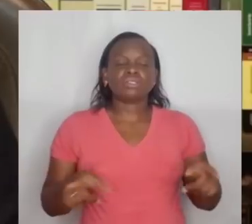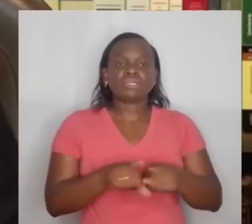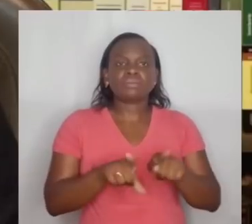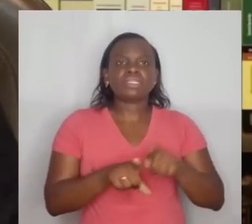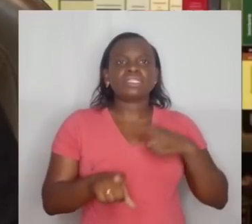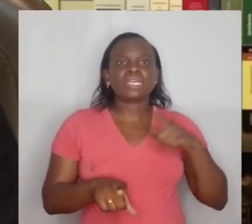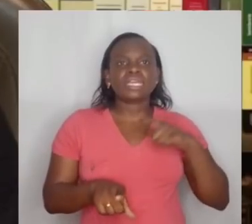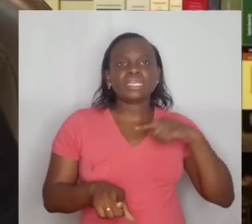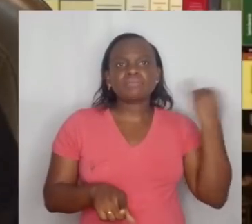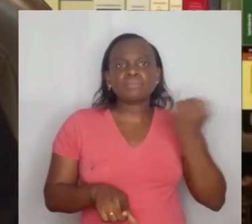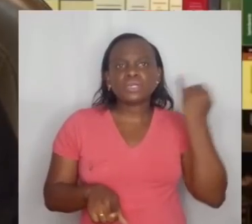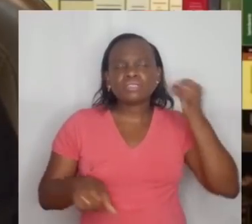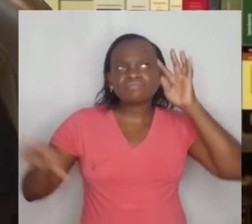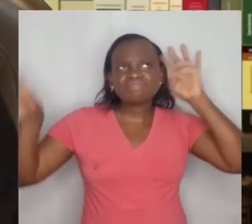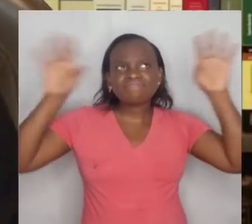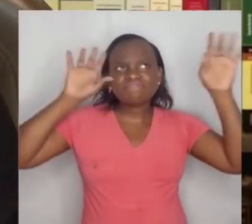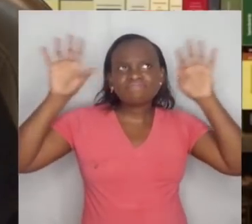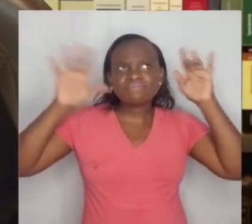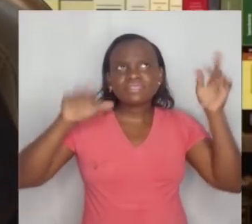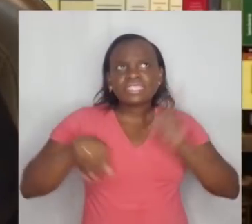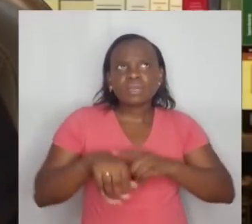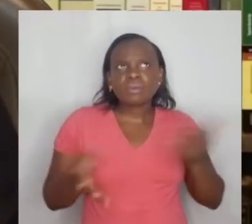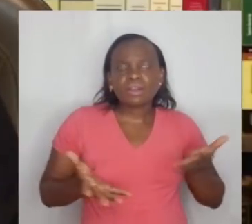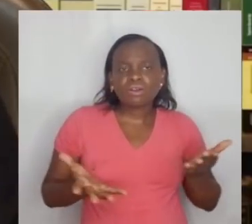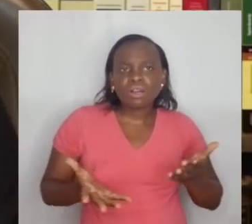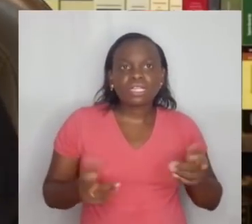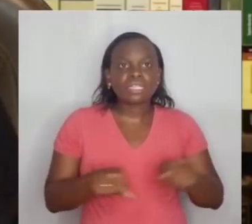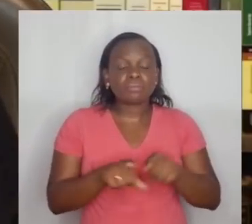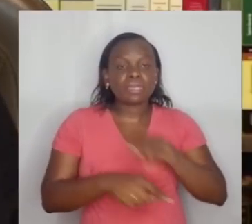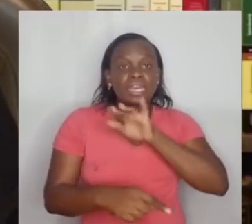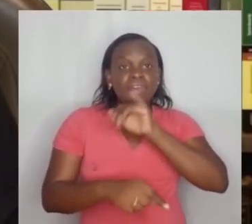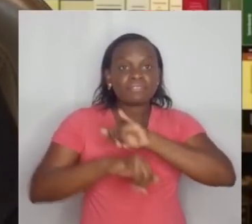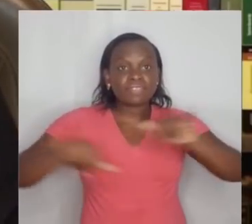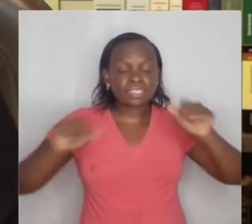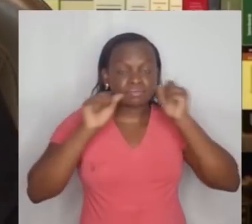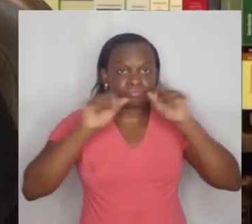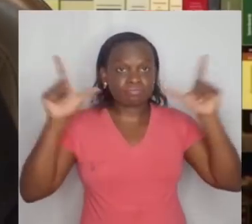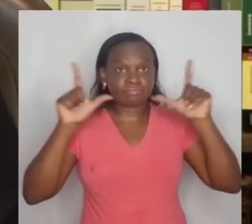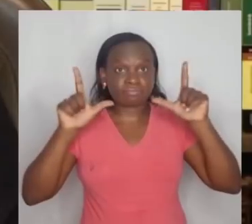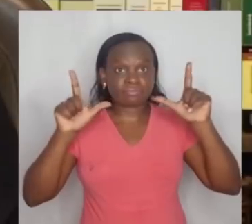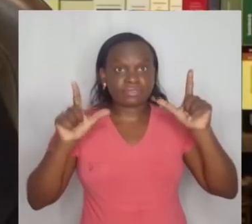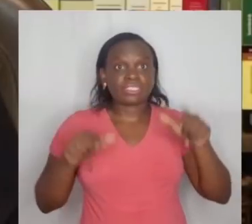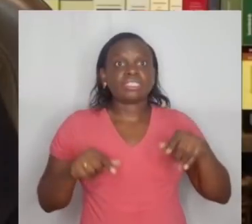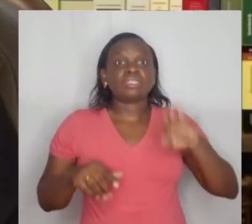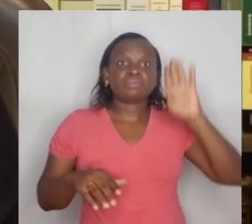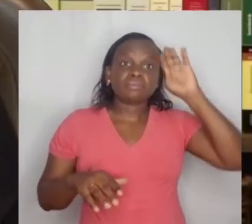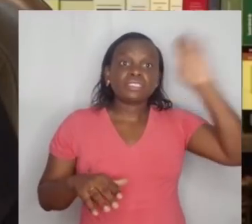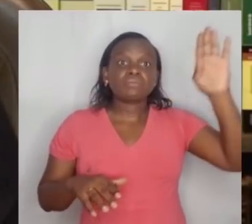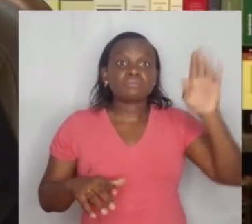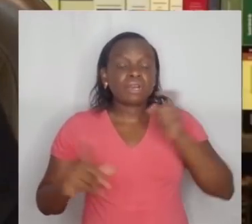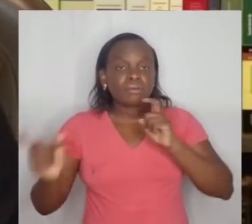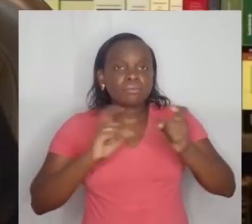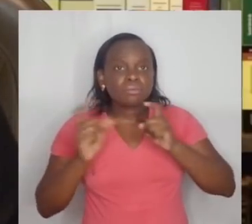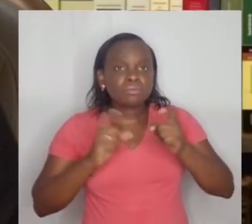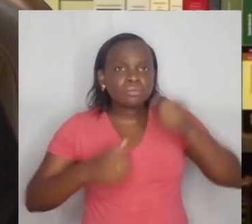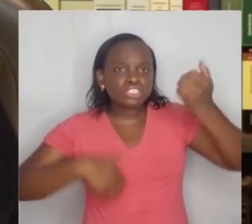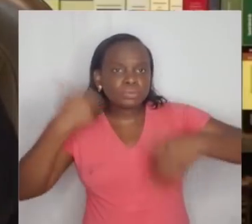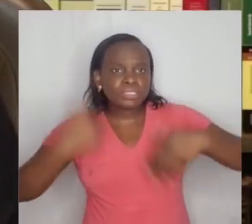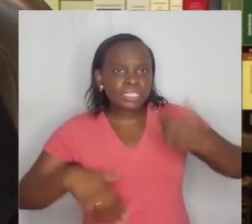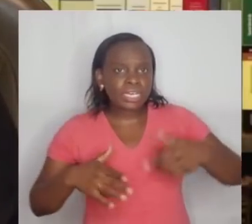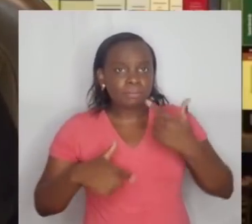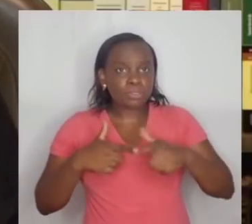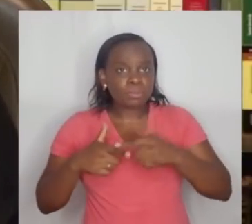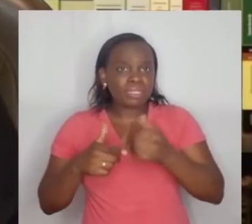traz importantes reflexões sobre esse momento e nos alerta que o que estará no centro do debate